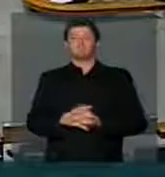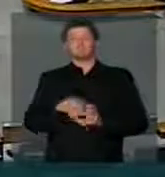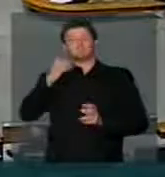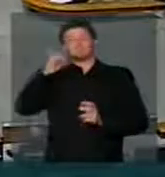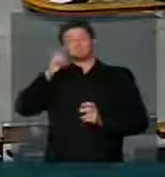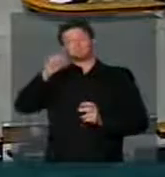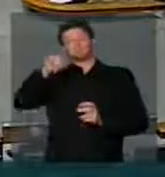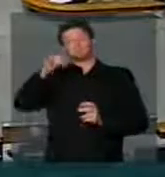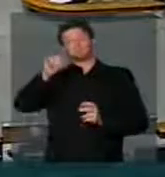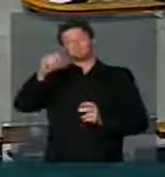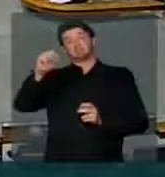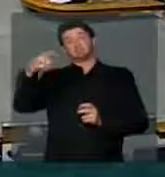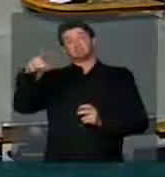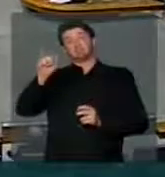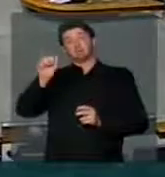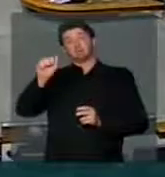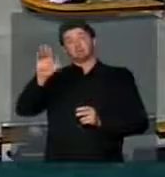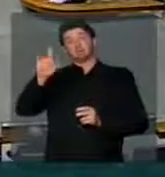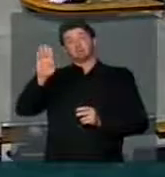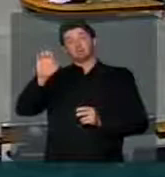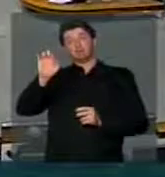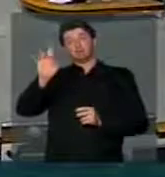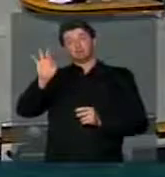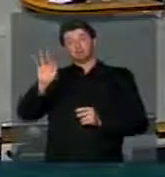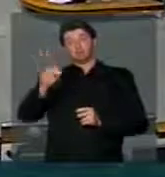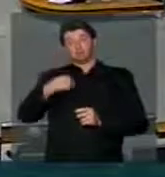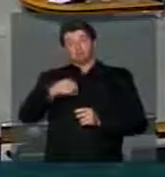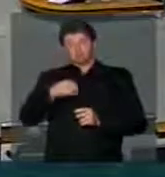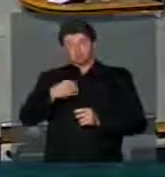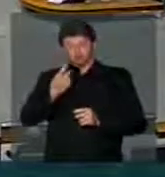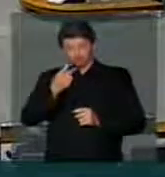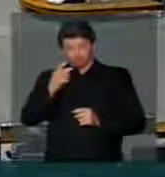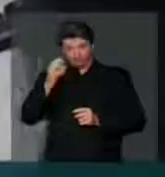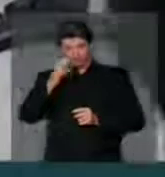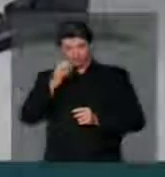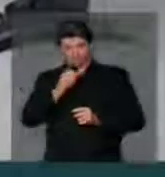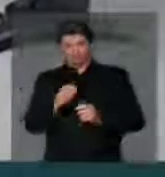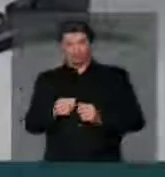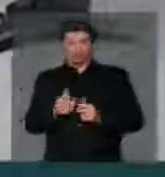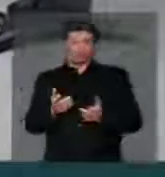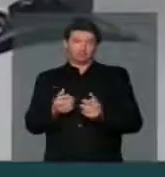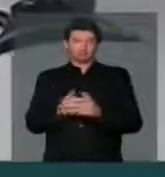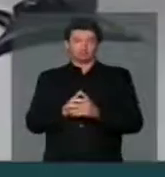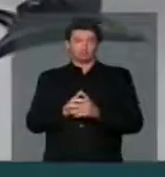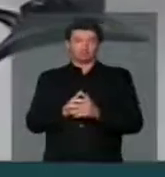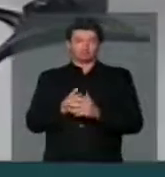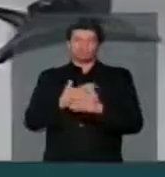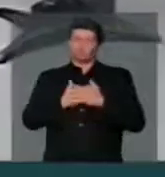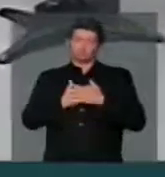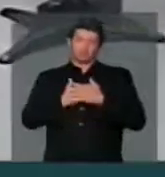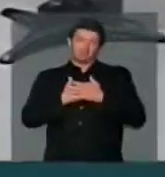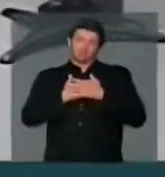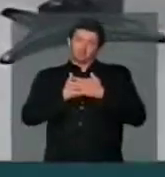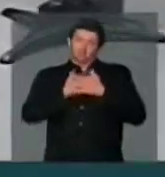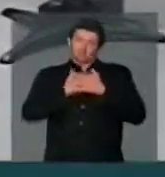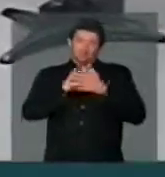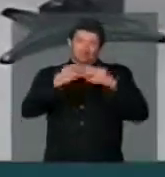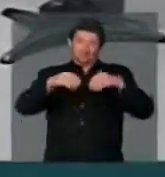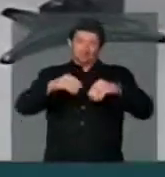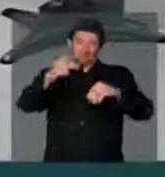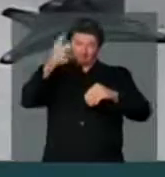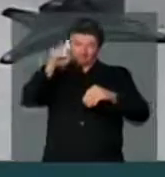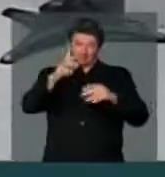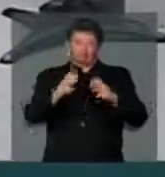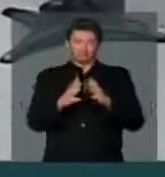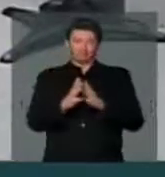Deputado João Gualberto, só queria aqui deixar registrado que, assim, eu já sou apaixonada pela sua terra.